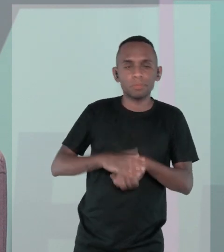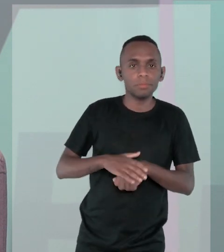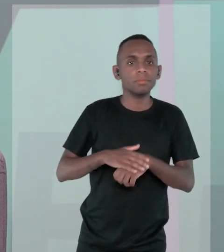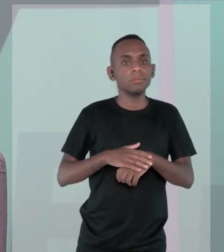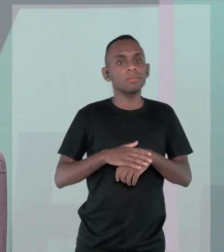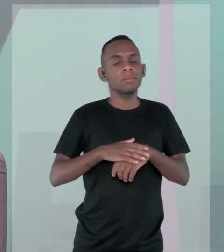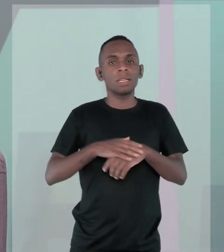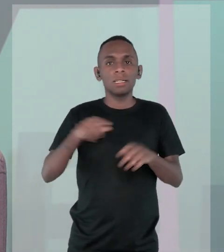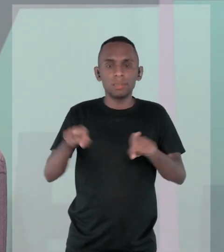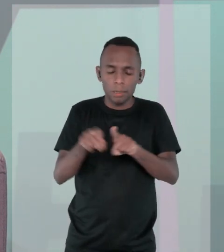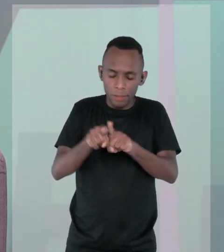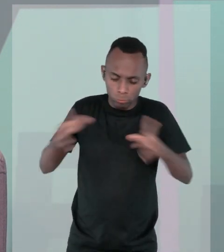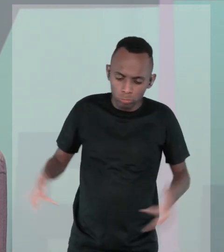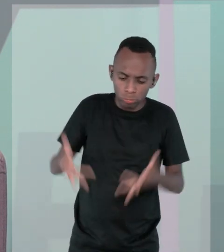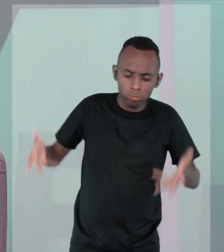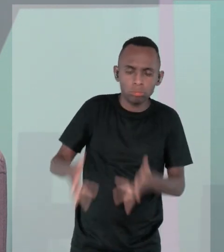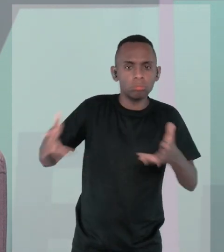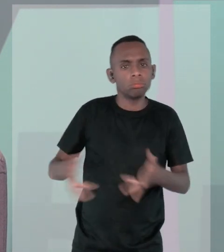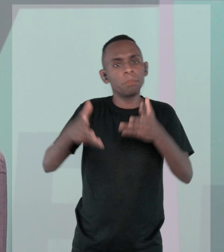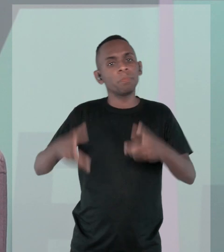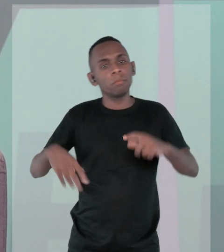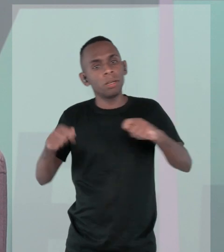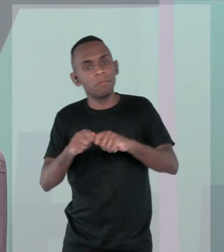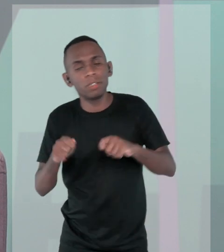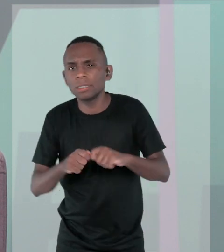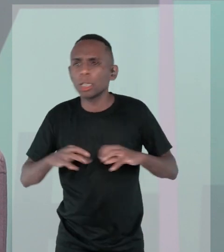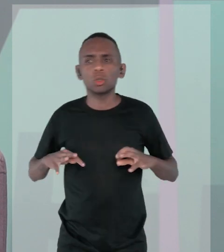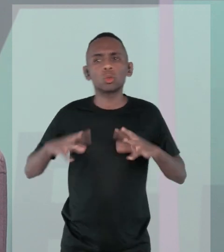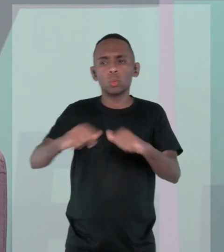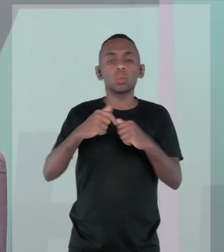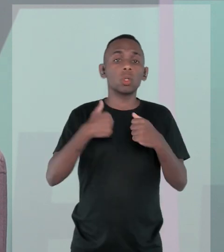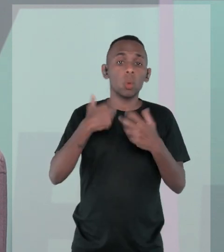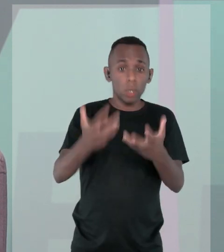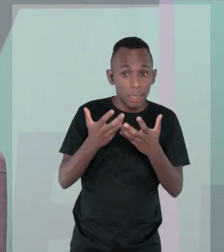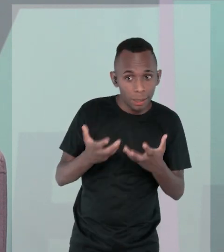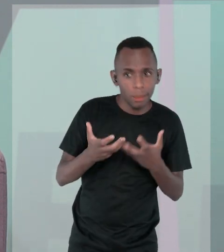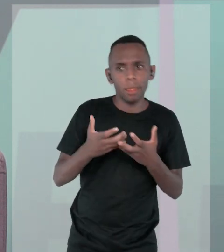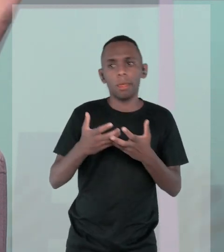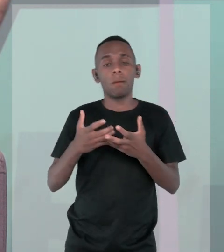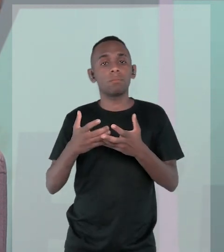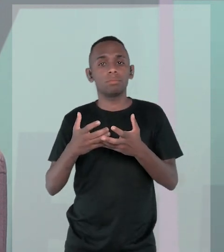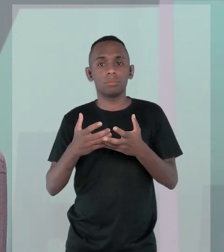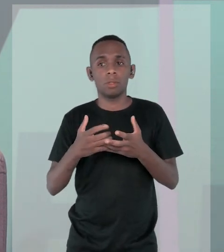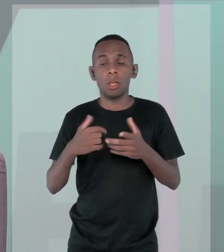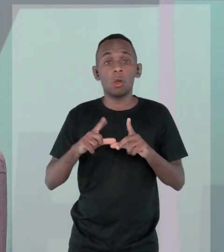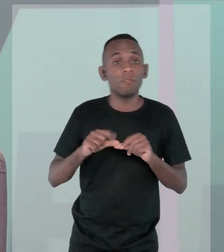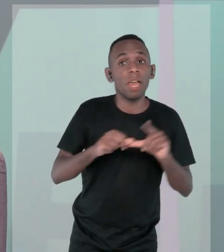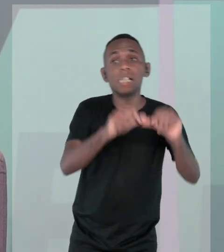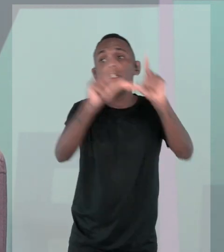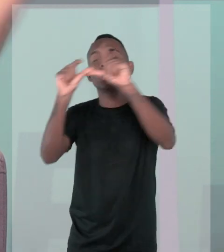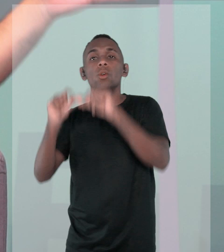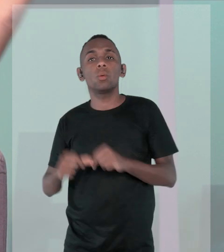me deu asas, me botou para fazer assim, tudo que eu queria. E ele me botou para viajar, ele me botou para